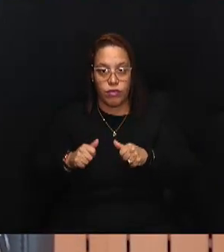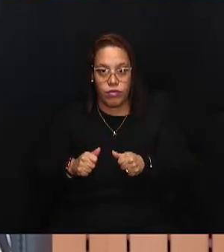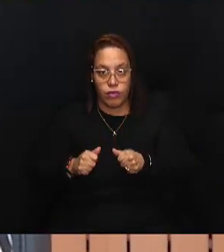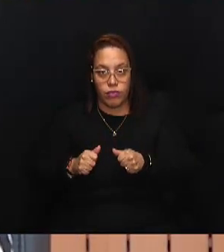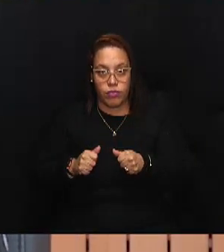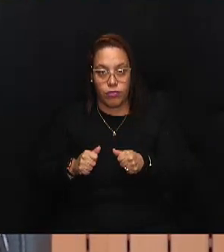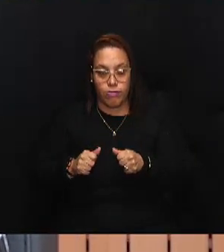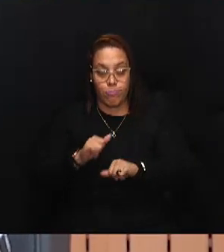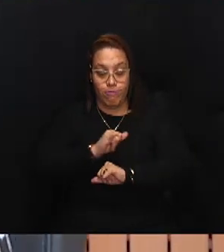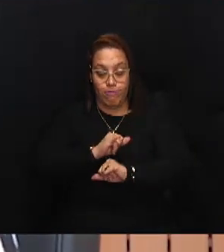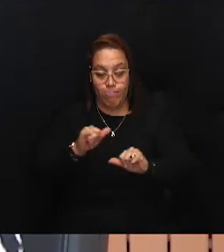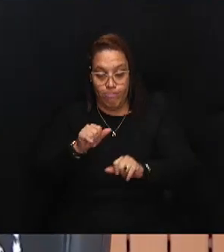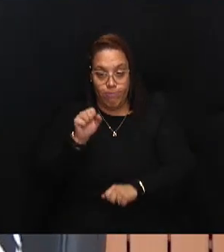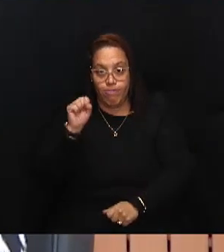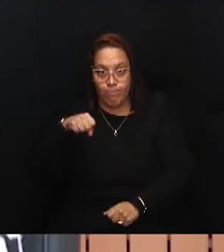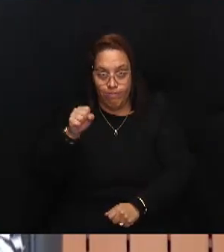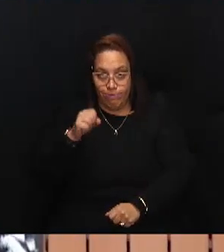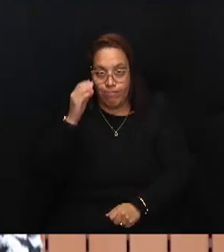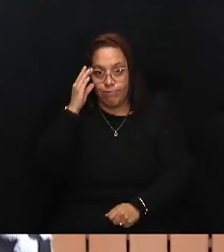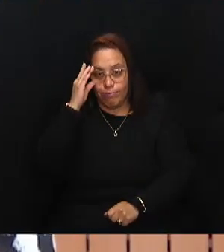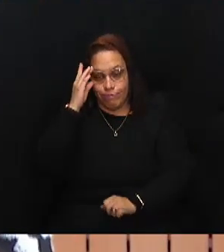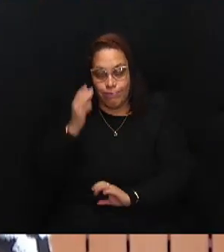dessa campanha mesmo.